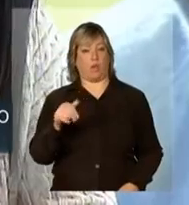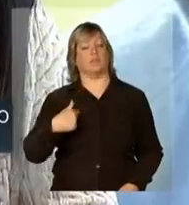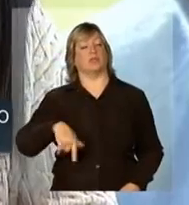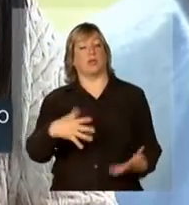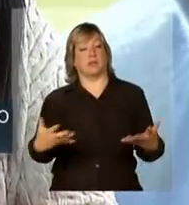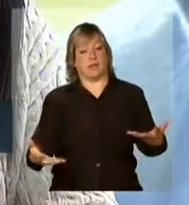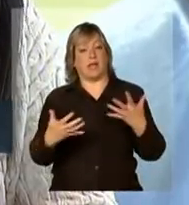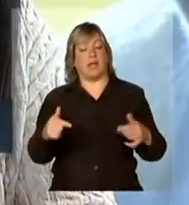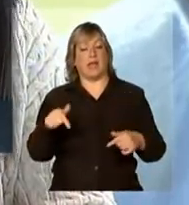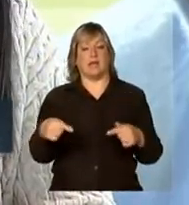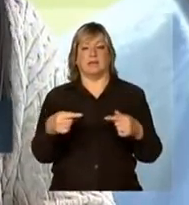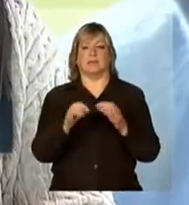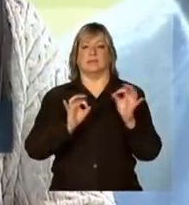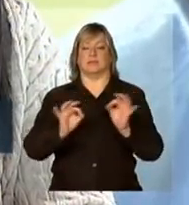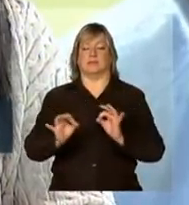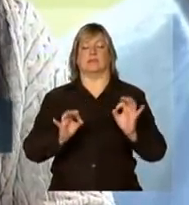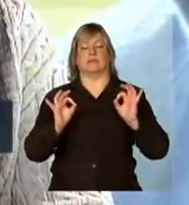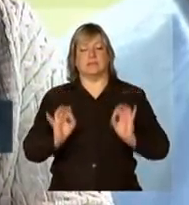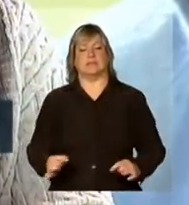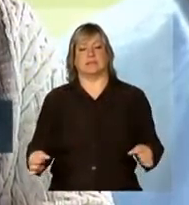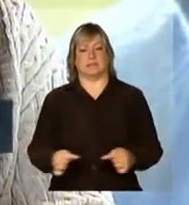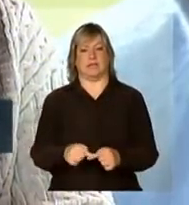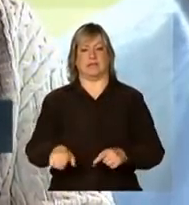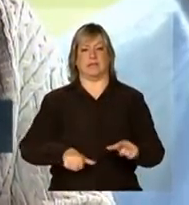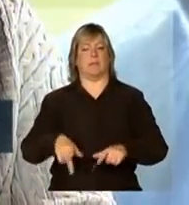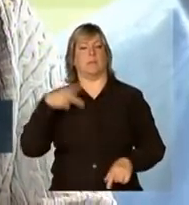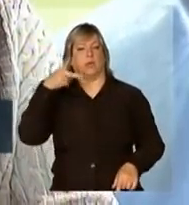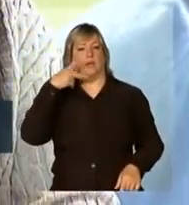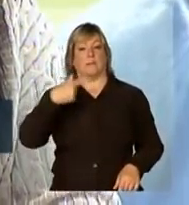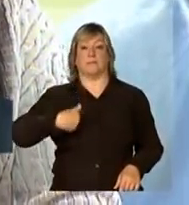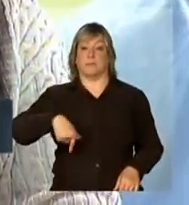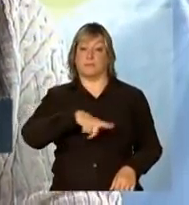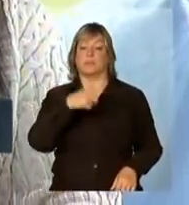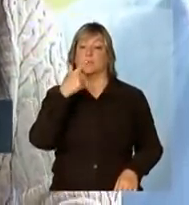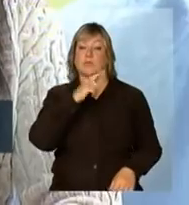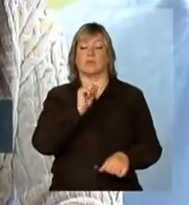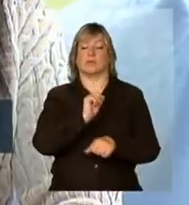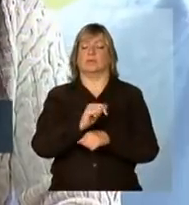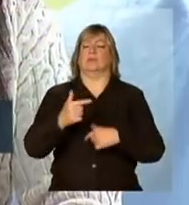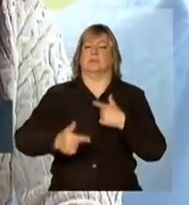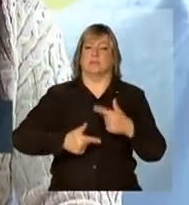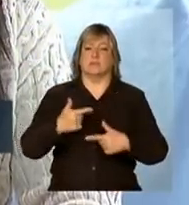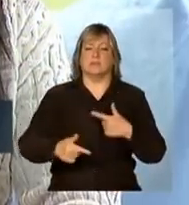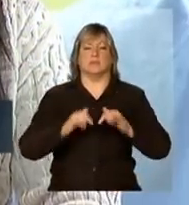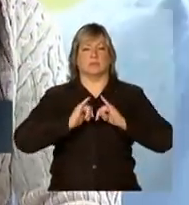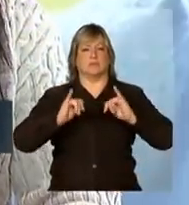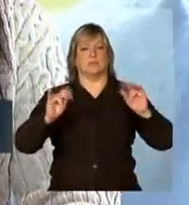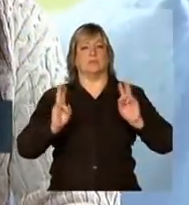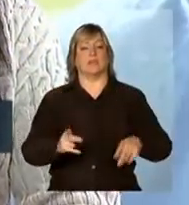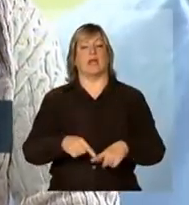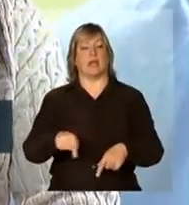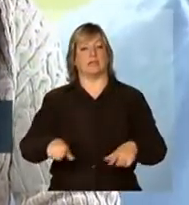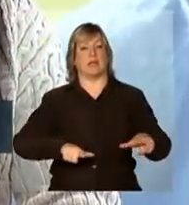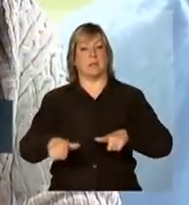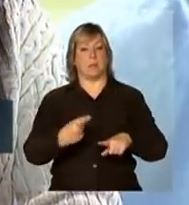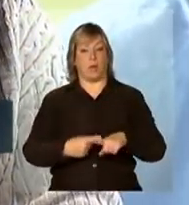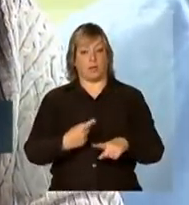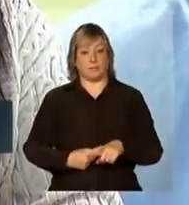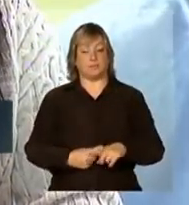certo, que esse plano aconteça de fato e nós estamos lá na ponta fazendo com que esse trabalho dê certo, porque todo o